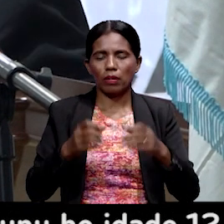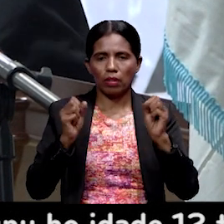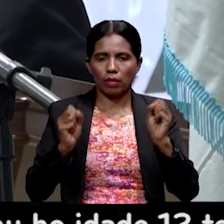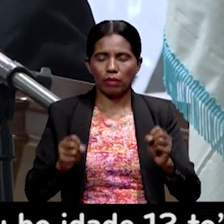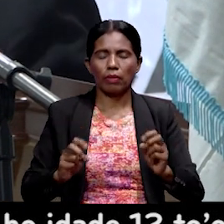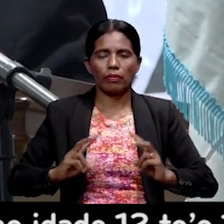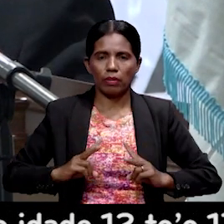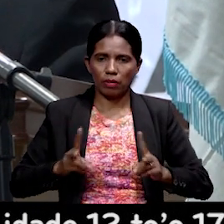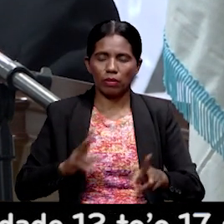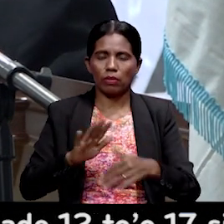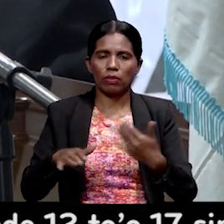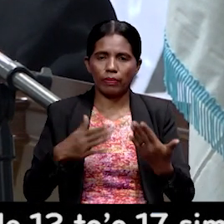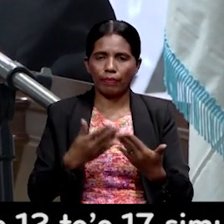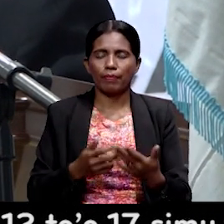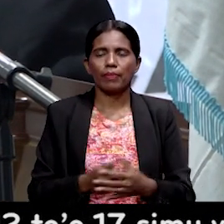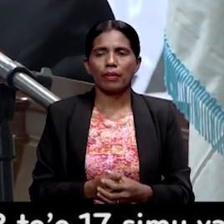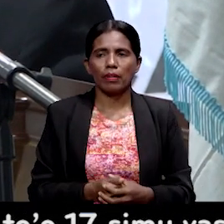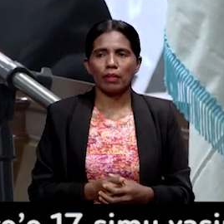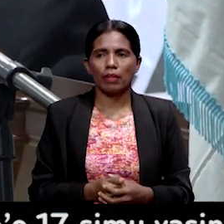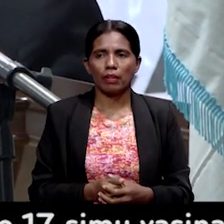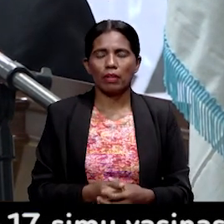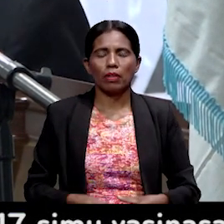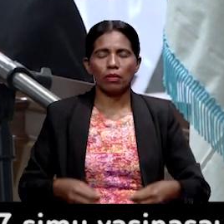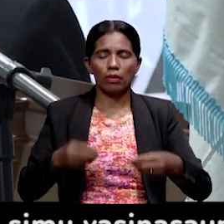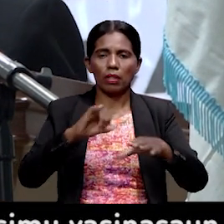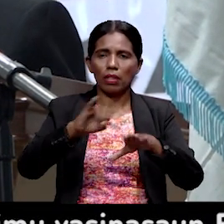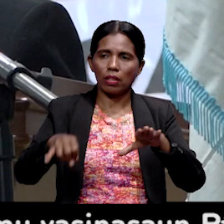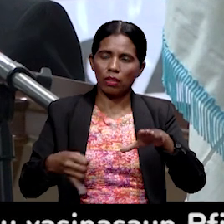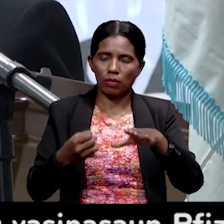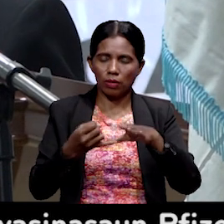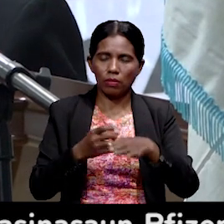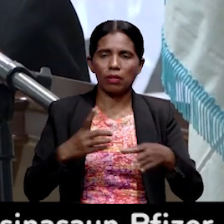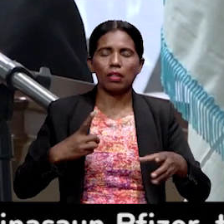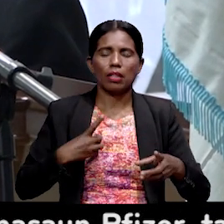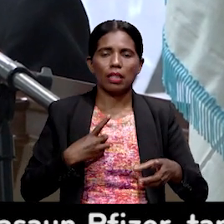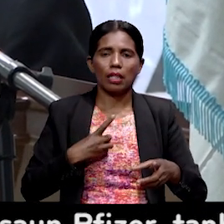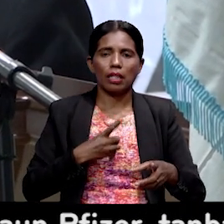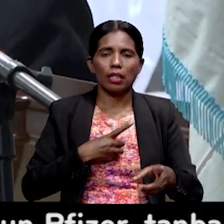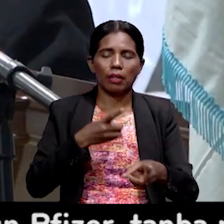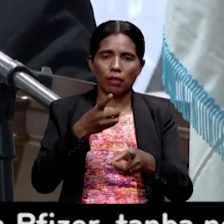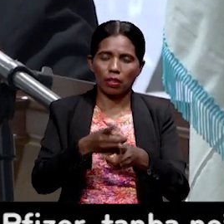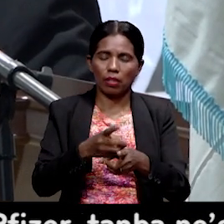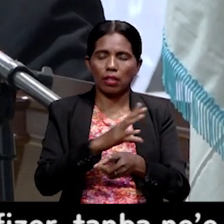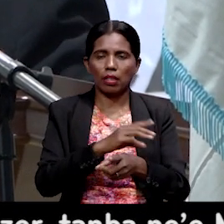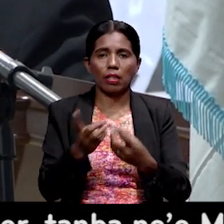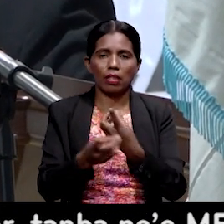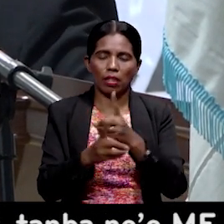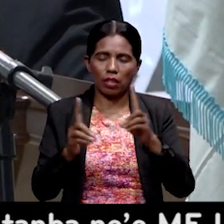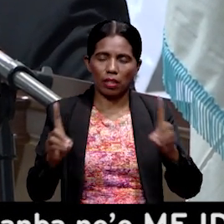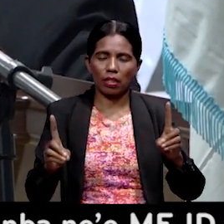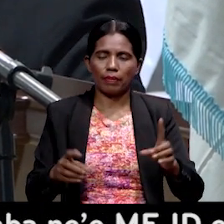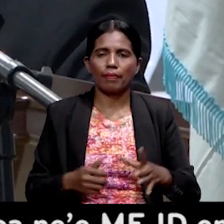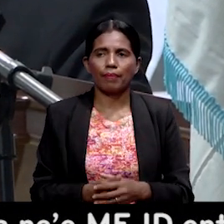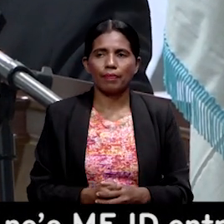tolerantes, equitativas, inclusivas, democráticas e pacíficas. Valores